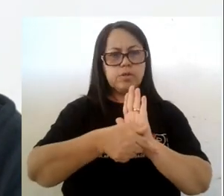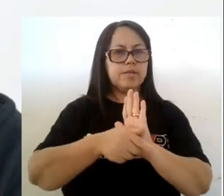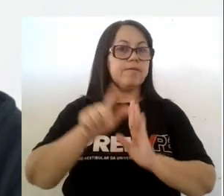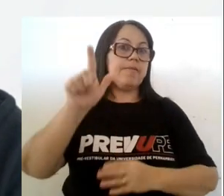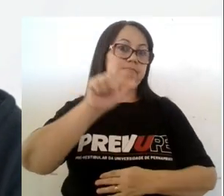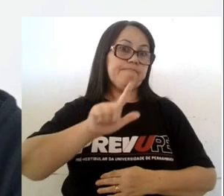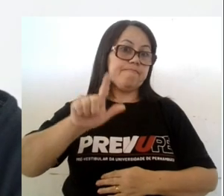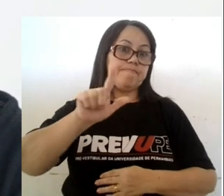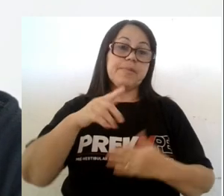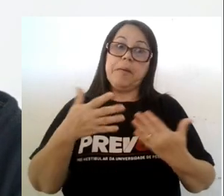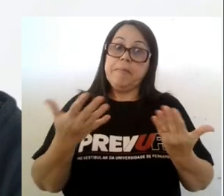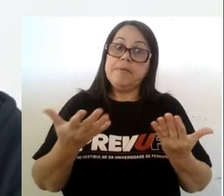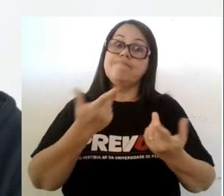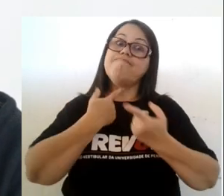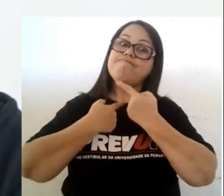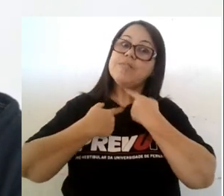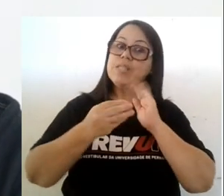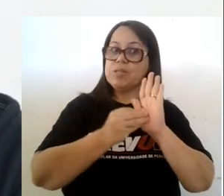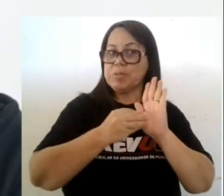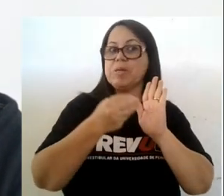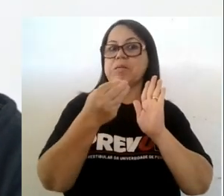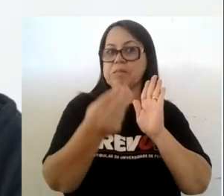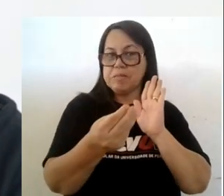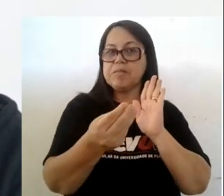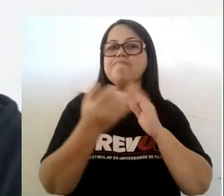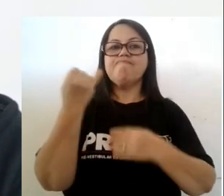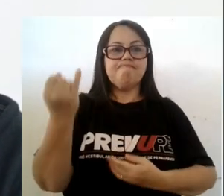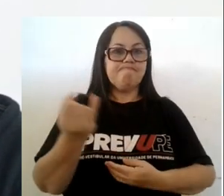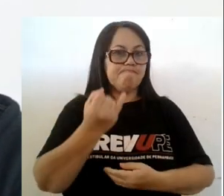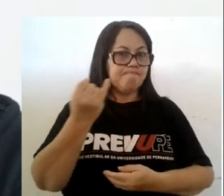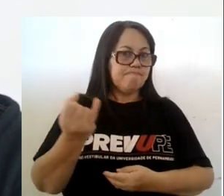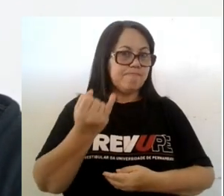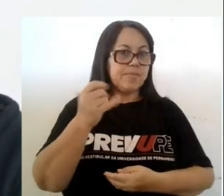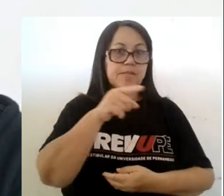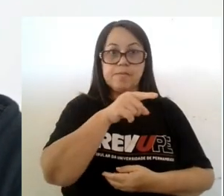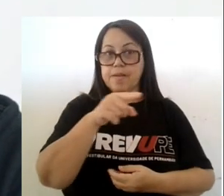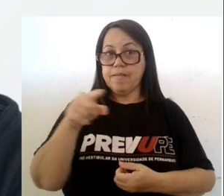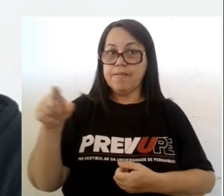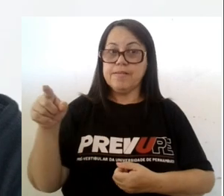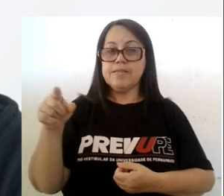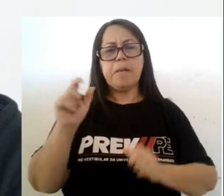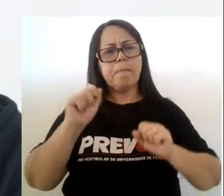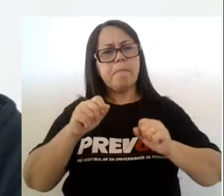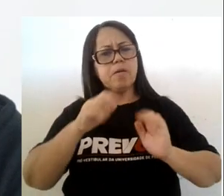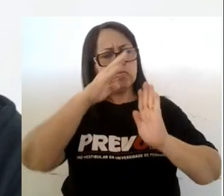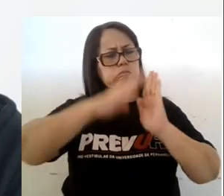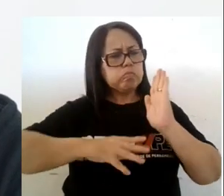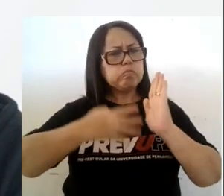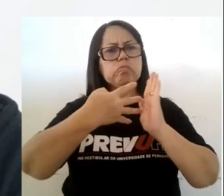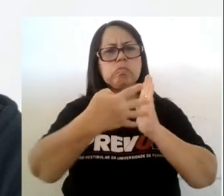literários bem Eu espero que essas dicas sejam suficientes para que vocês possam montar um